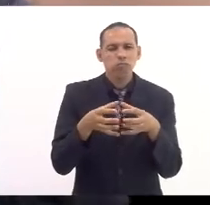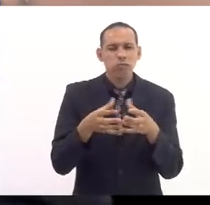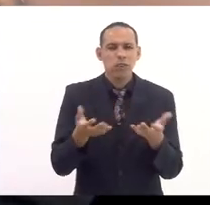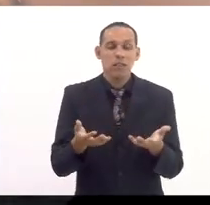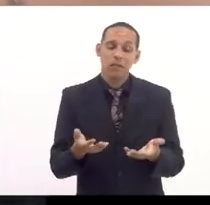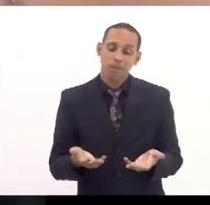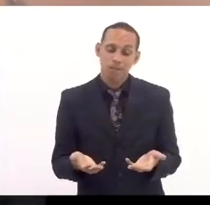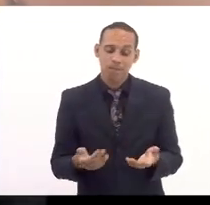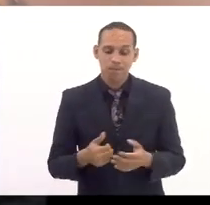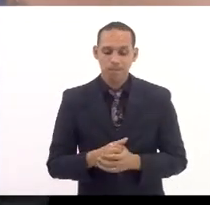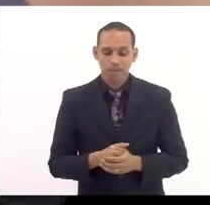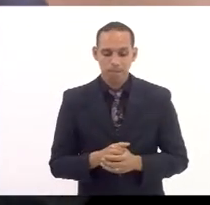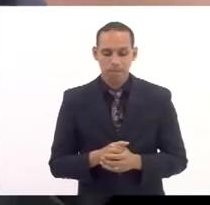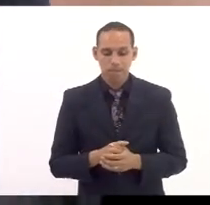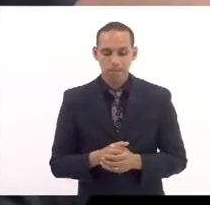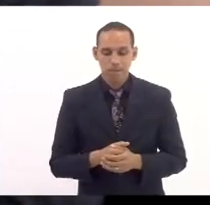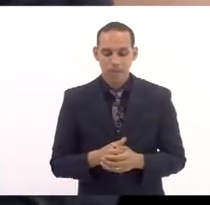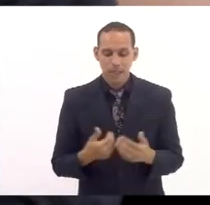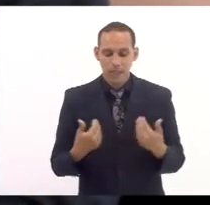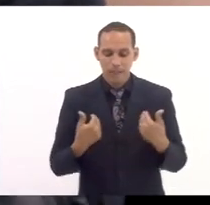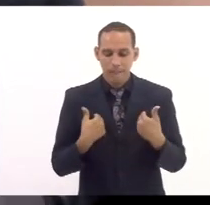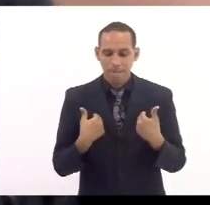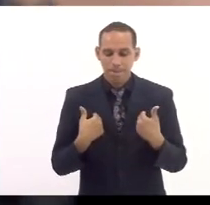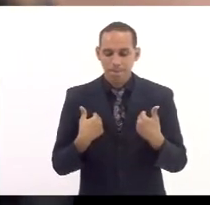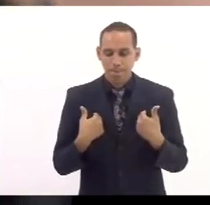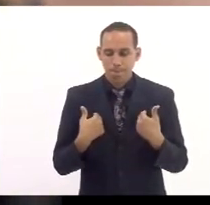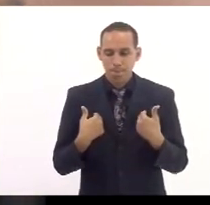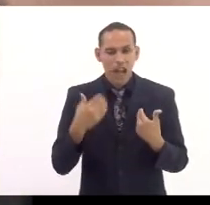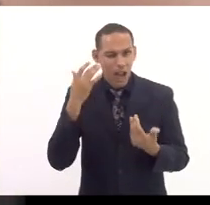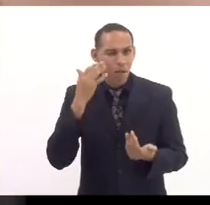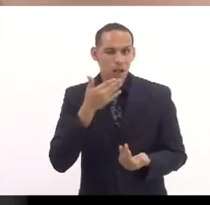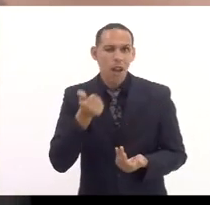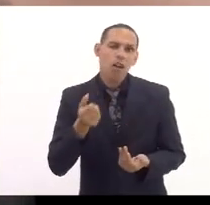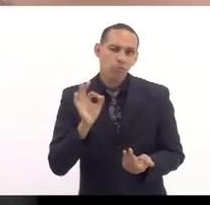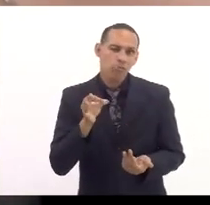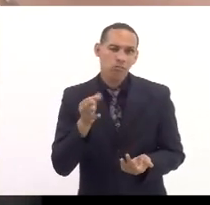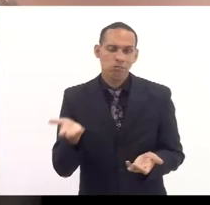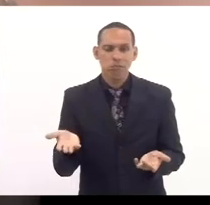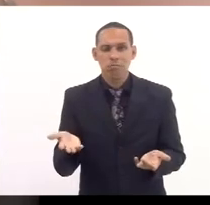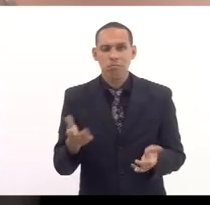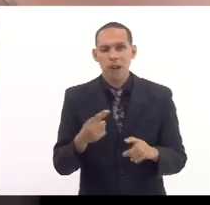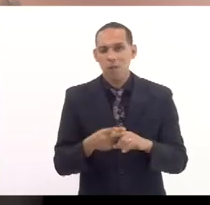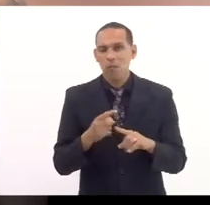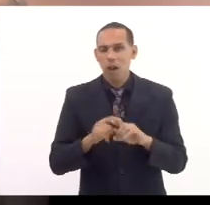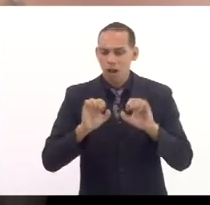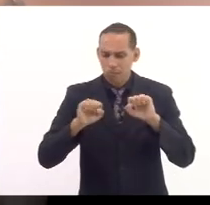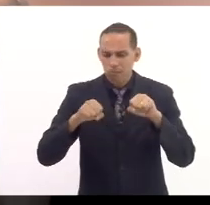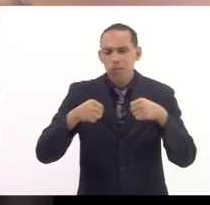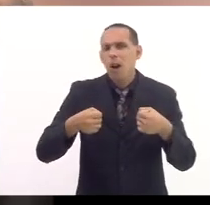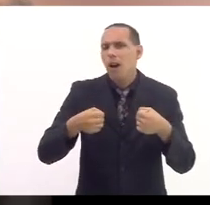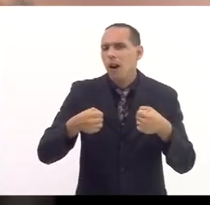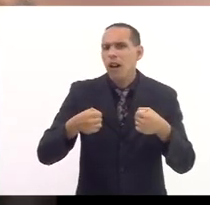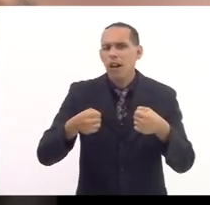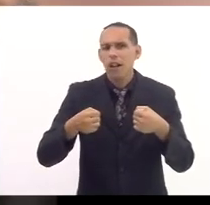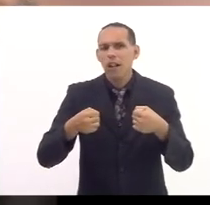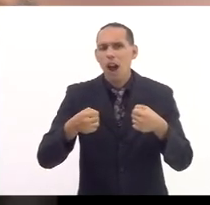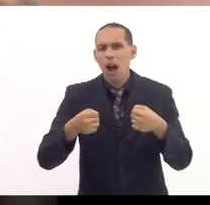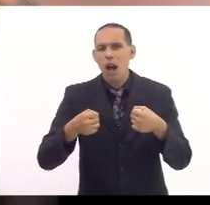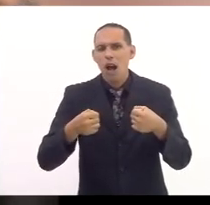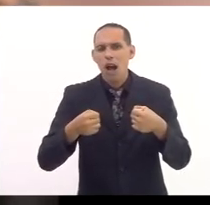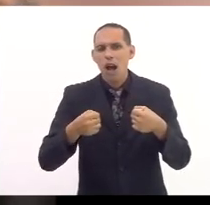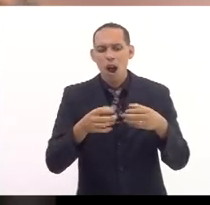Bem, excelência, eu particularmente acredito que sim, porque, né, reforçando ainda mais o grupamento